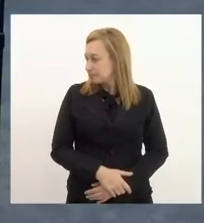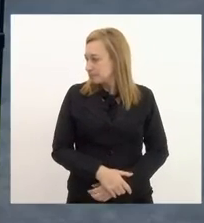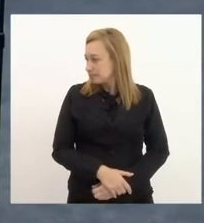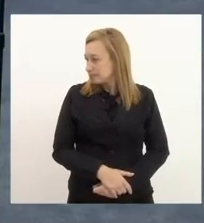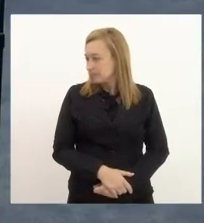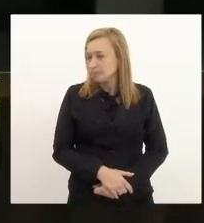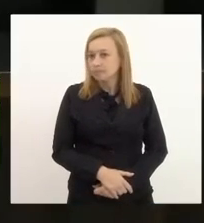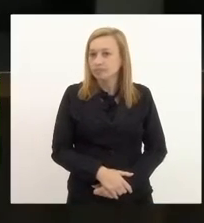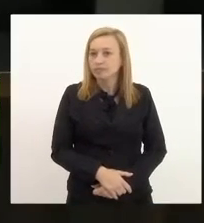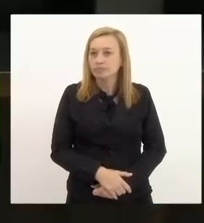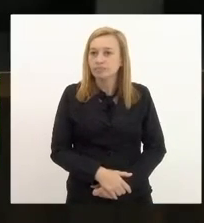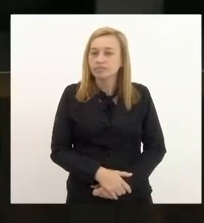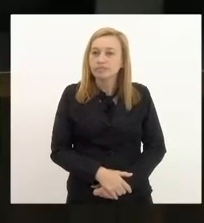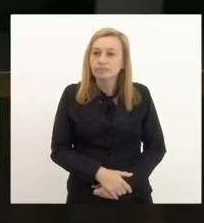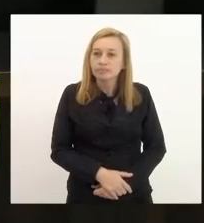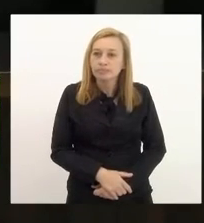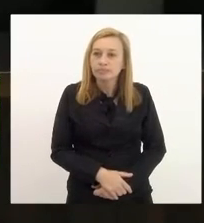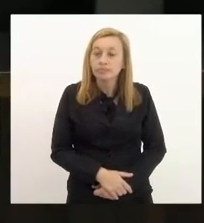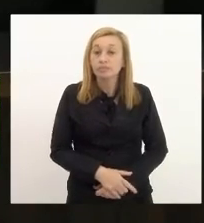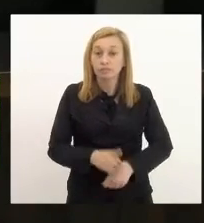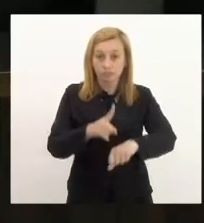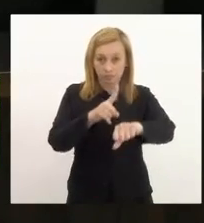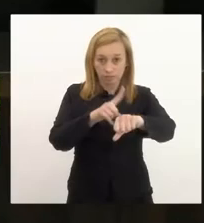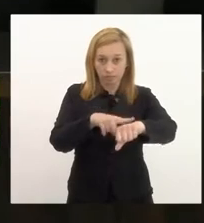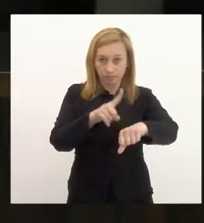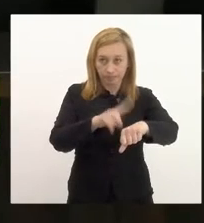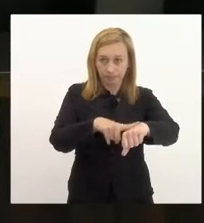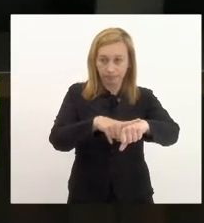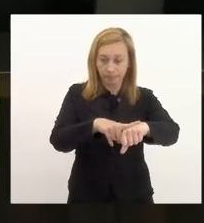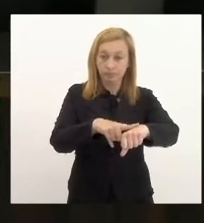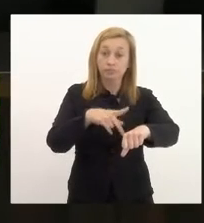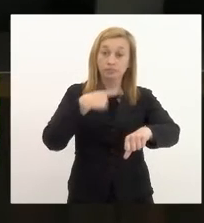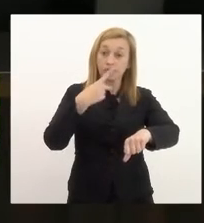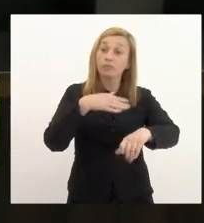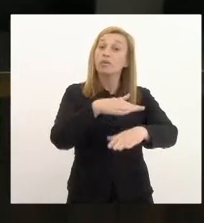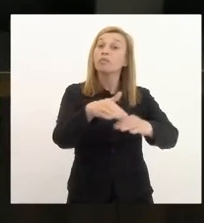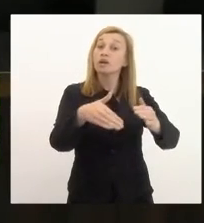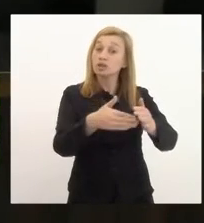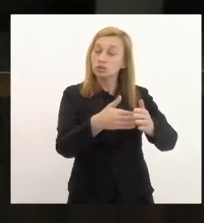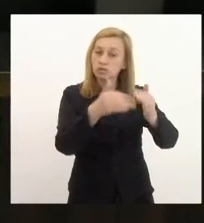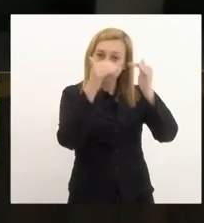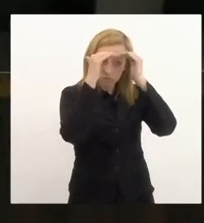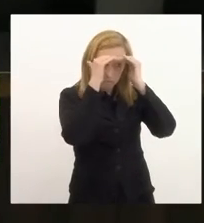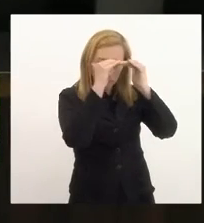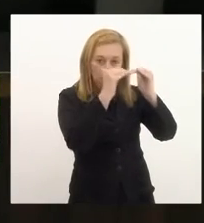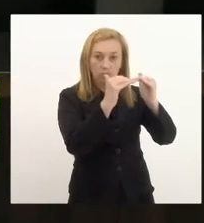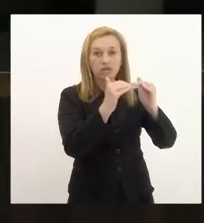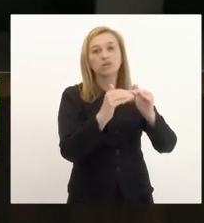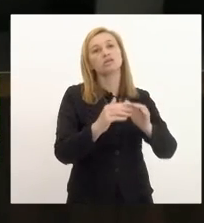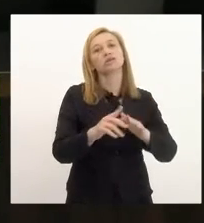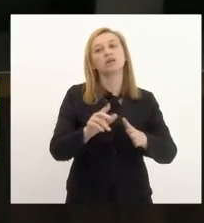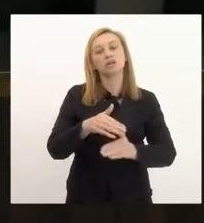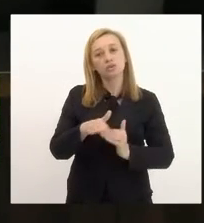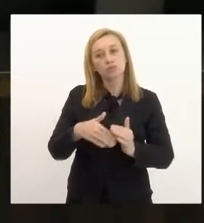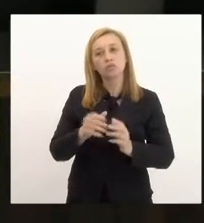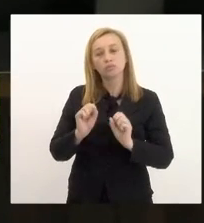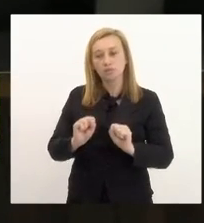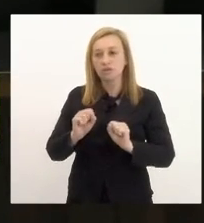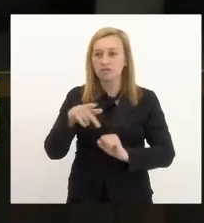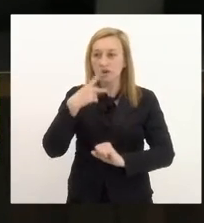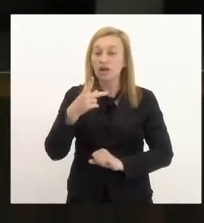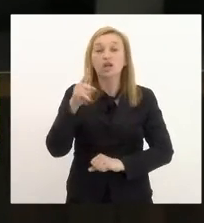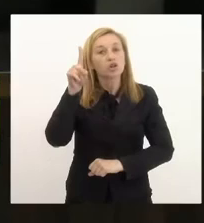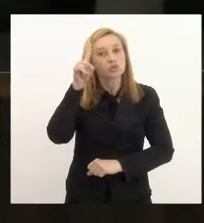e o tempo tem que ser exigo para que todos possam participar eu